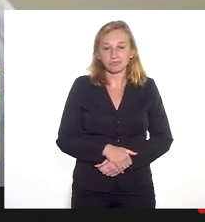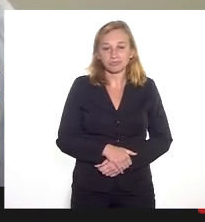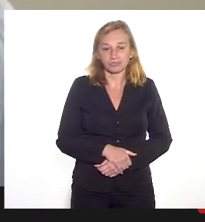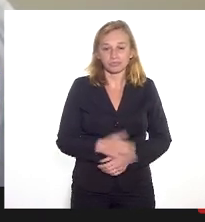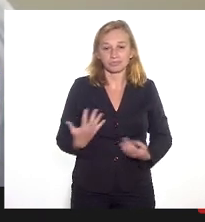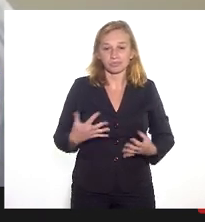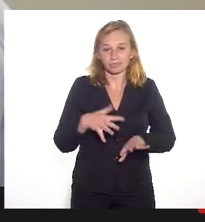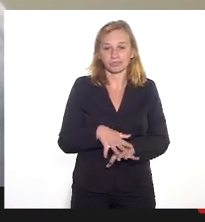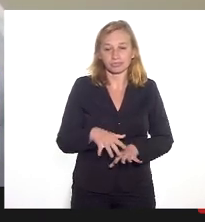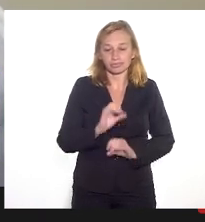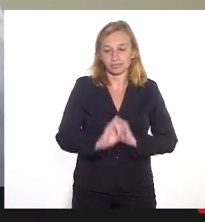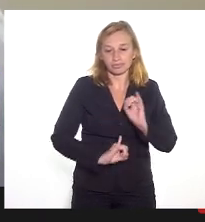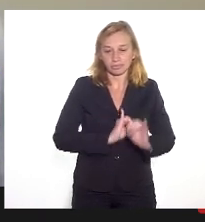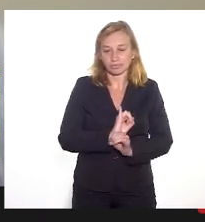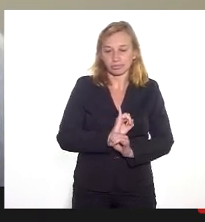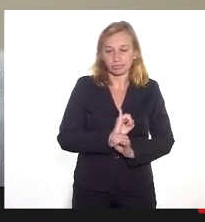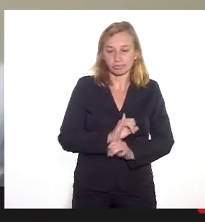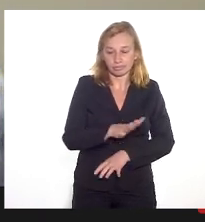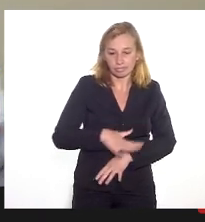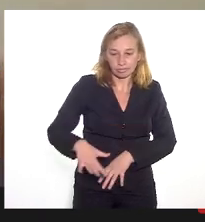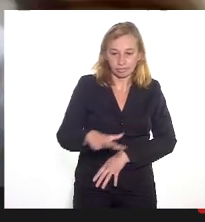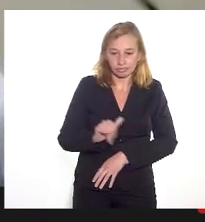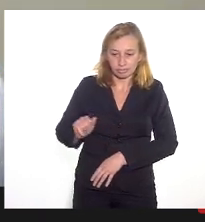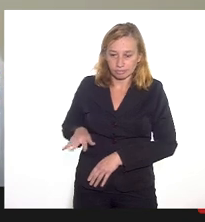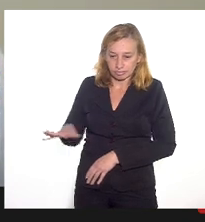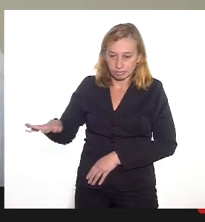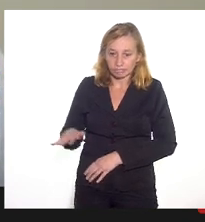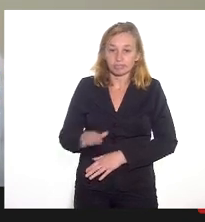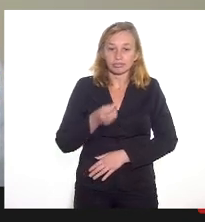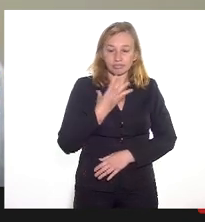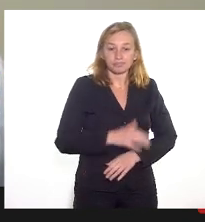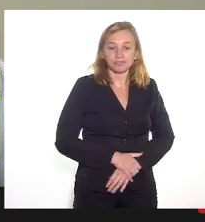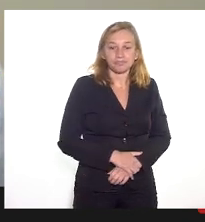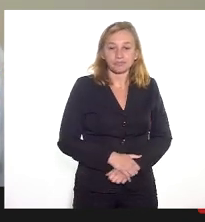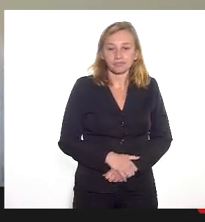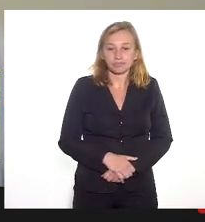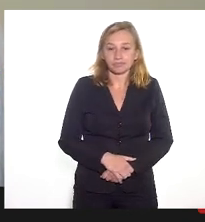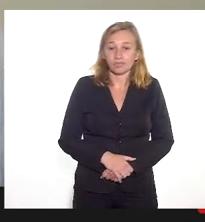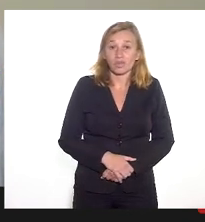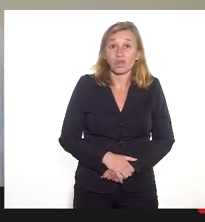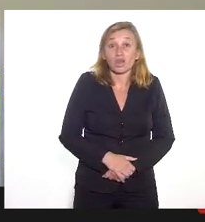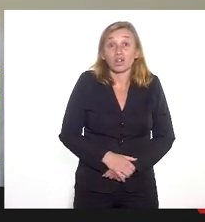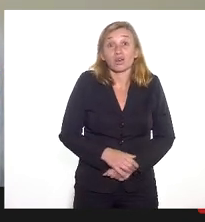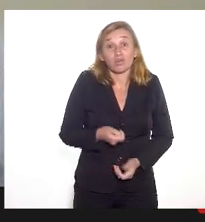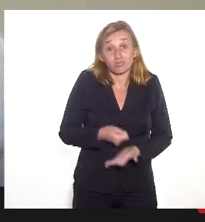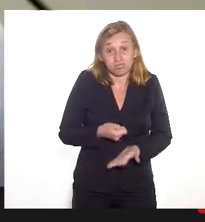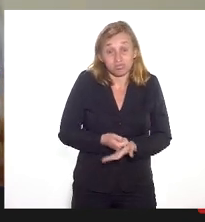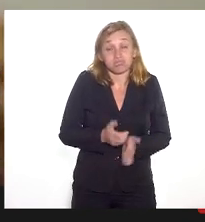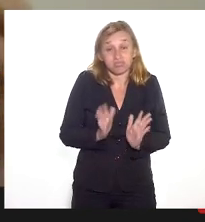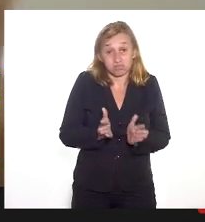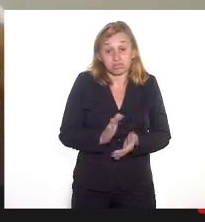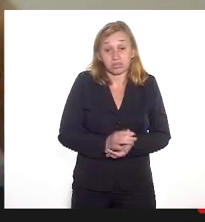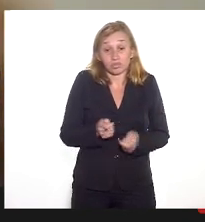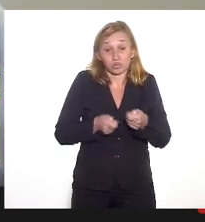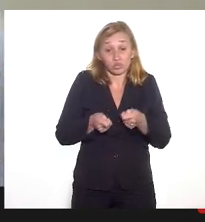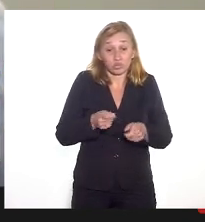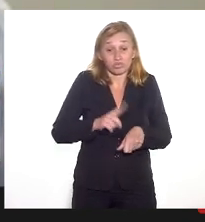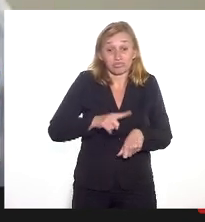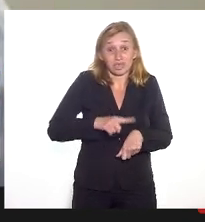digital nos territórios populares, lembrando a sua menção aqui. Bem, pessoal, eu teria que ser um pouquinho mais rígido agora no controle do